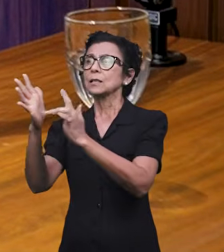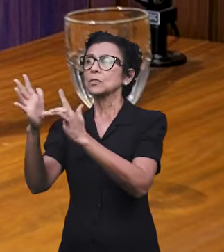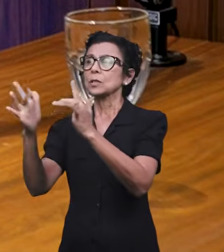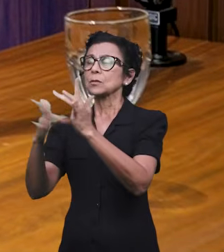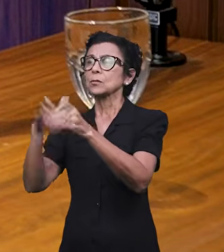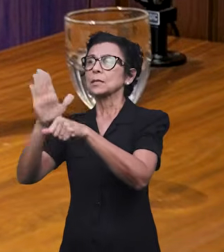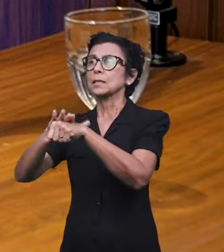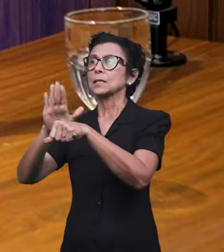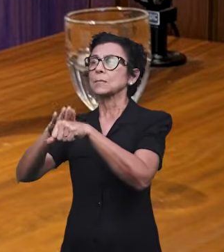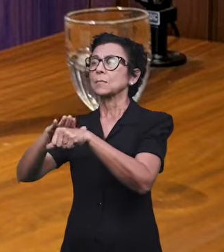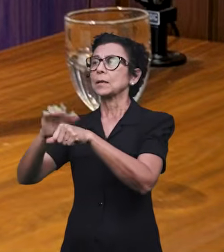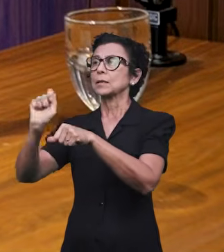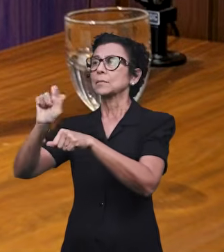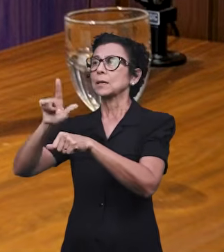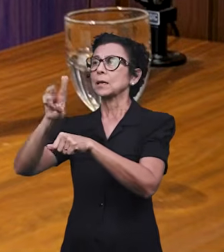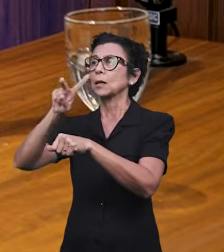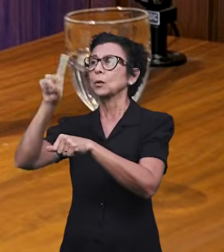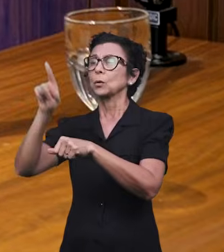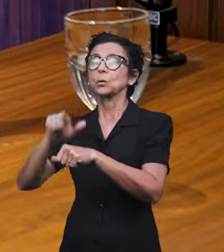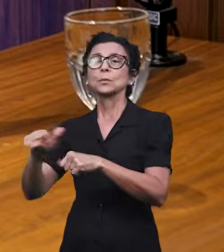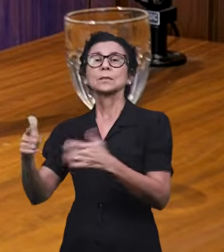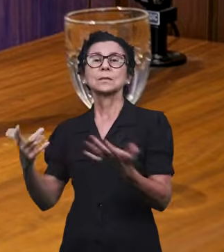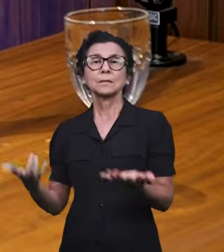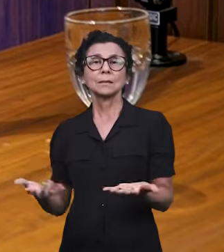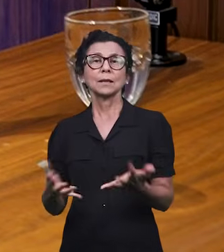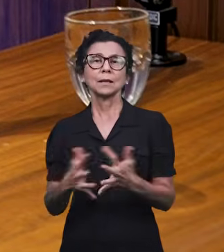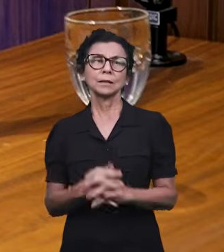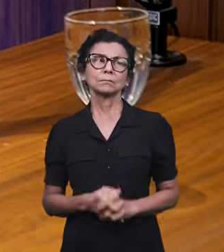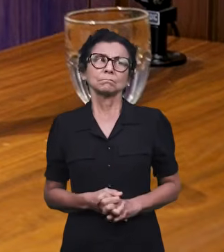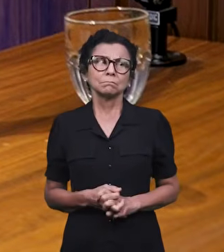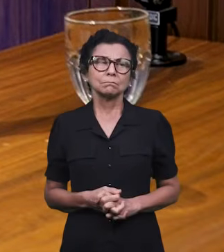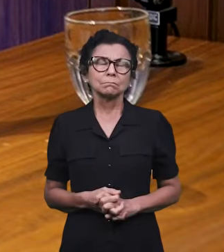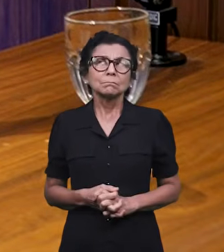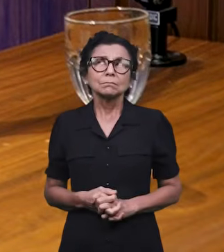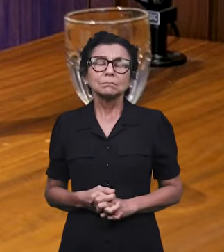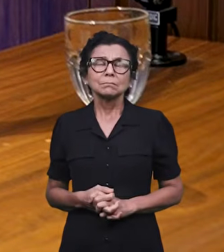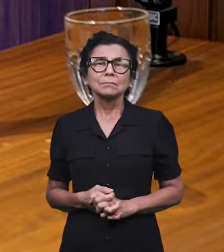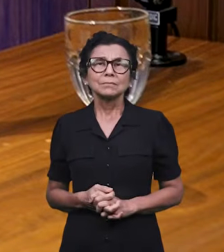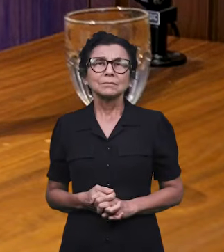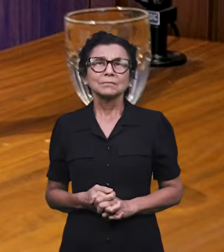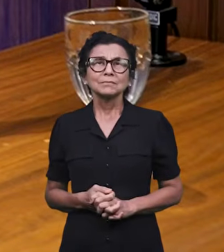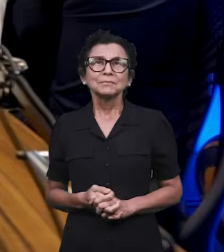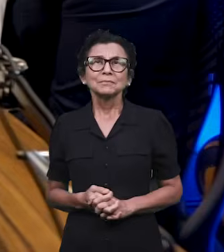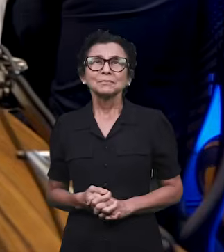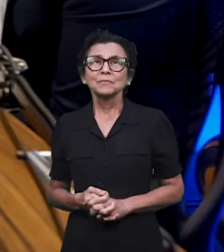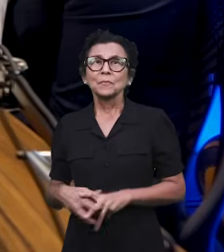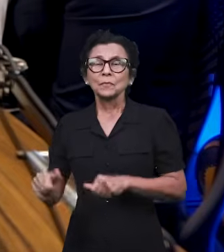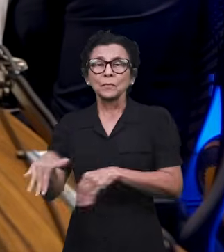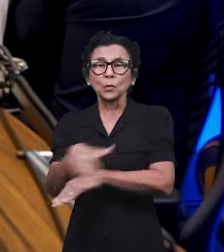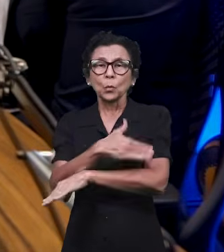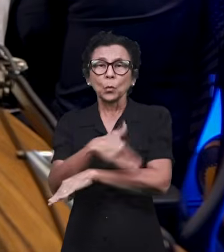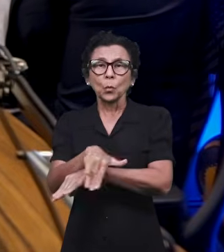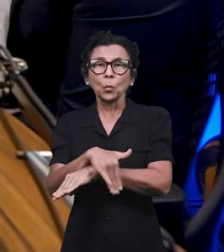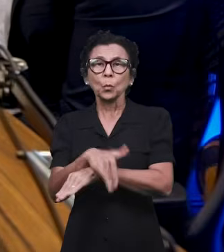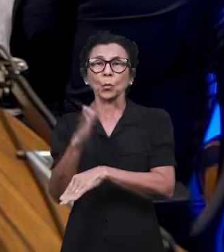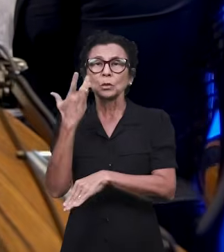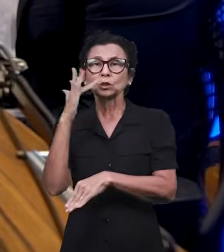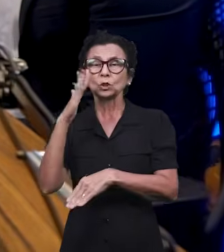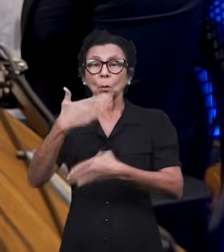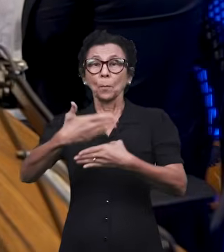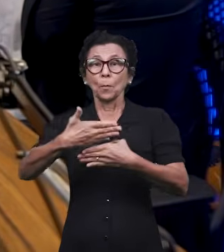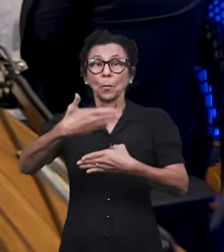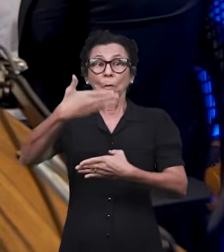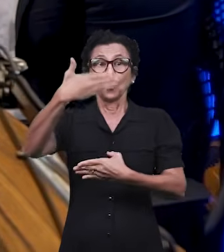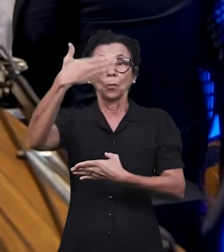são várias coisas que nós até, na nossa razão, não podemos compreender. As ruas, os muros, todos os detalhes,